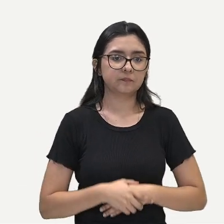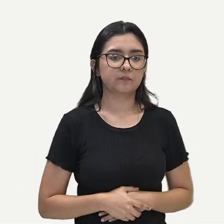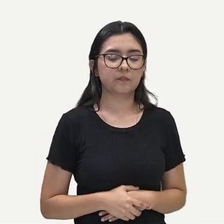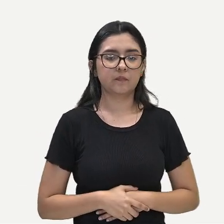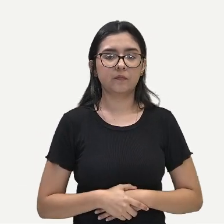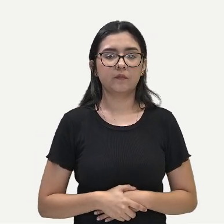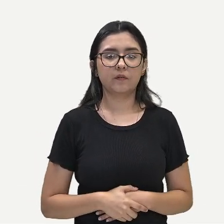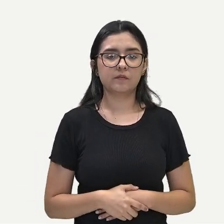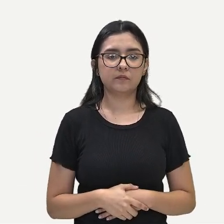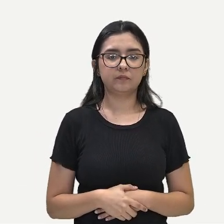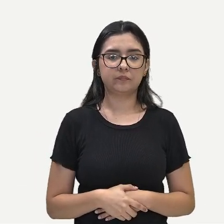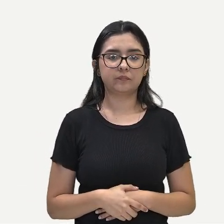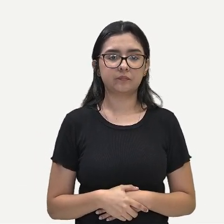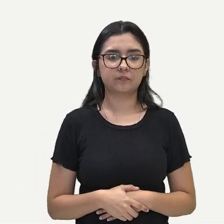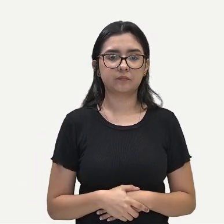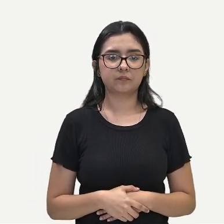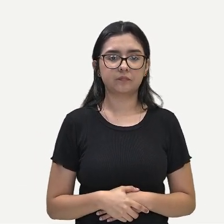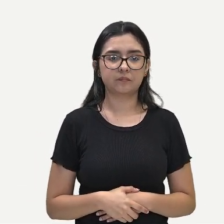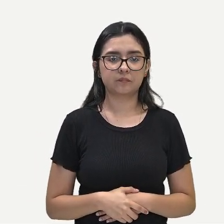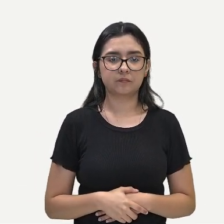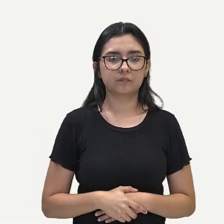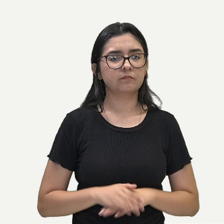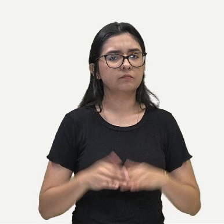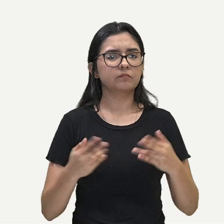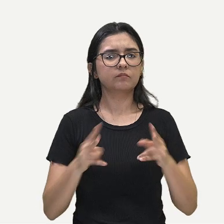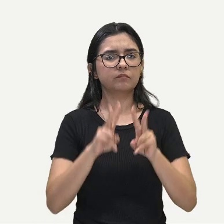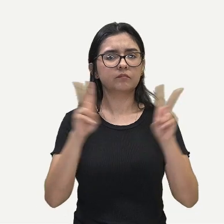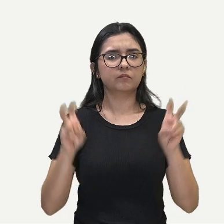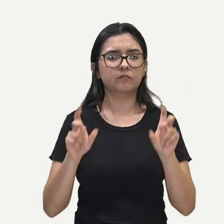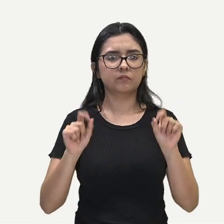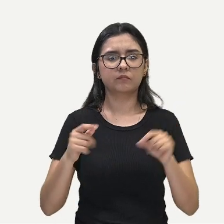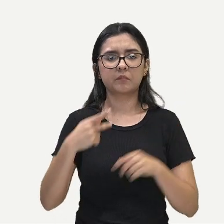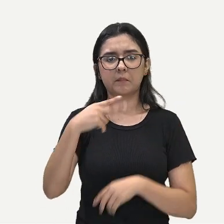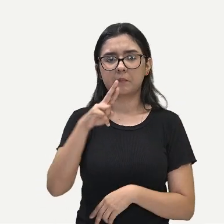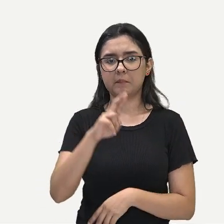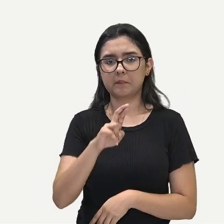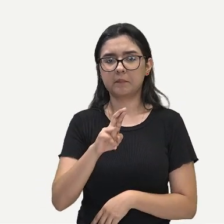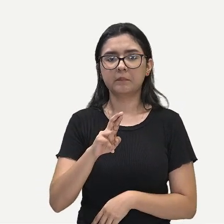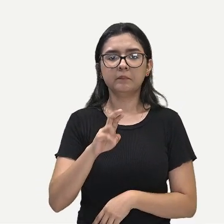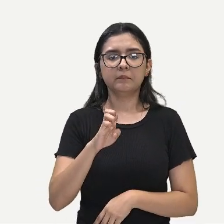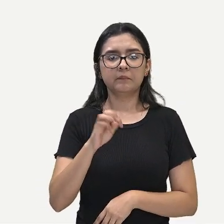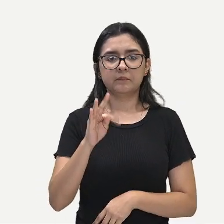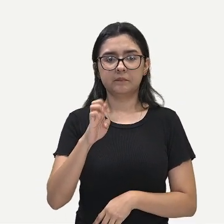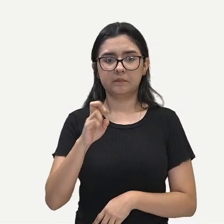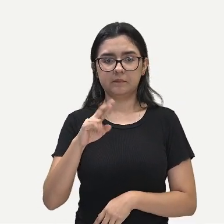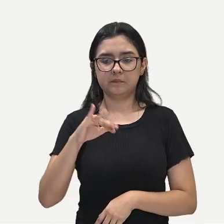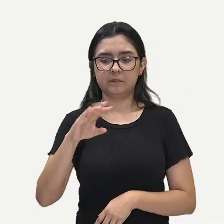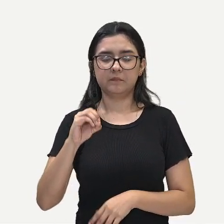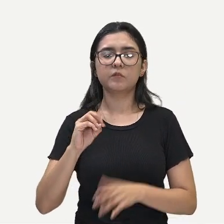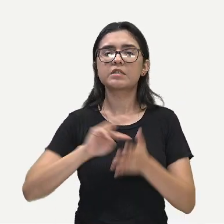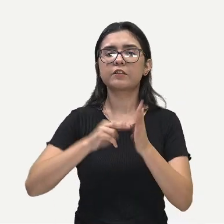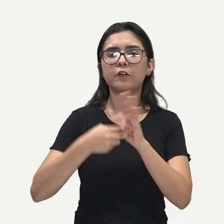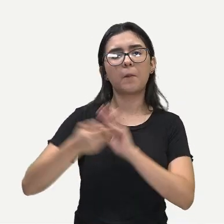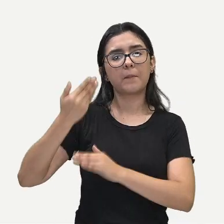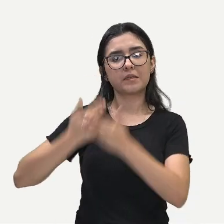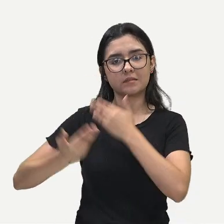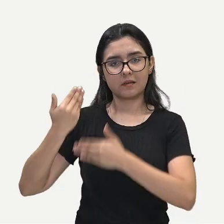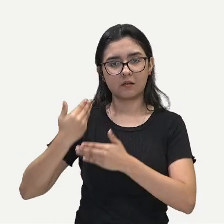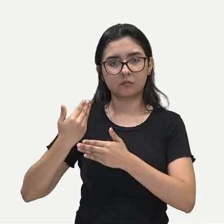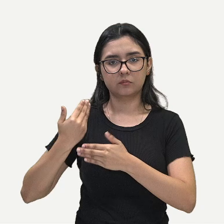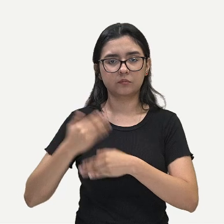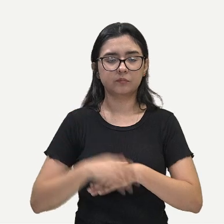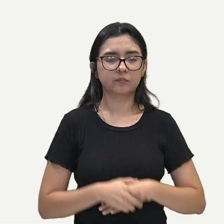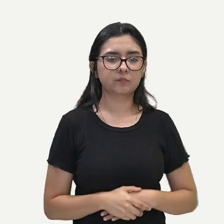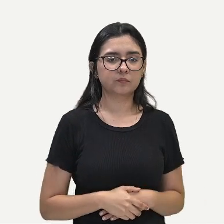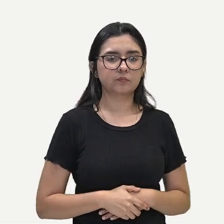indefinido. Então, se vamos falar de pretérito, vamos falar do quê? de passado. Então, ele pretérito